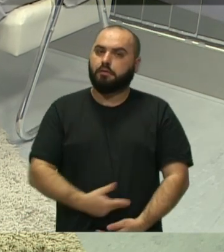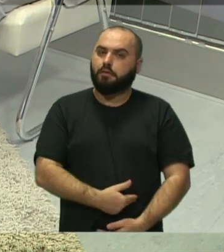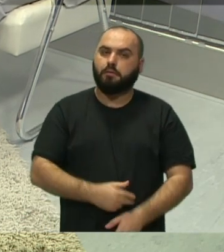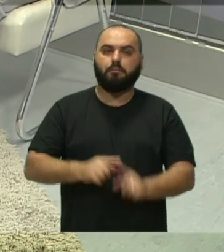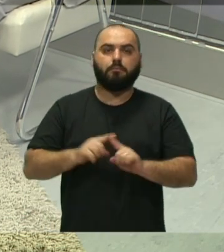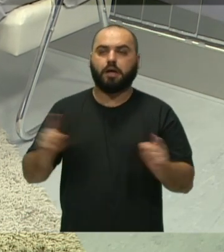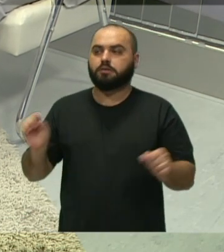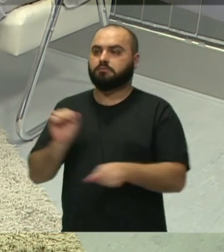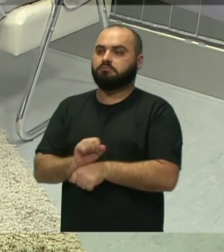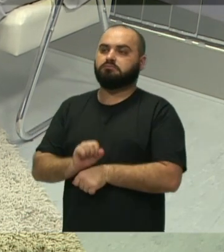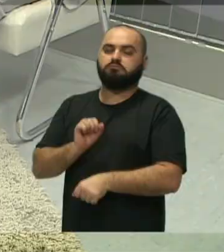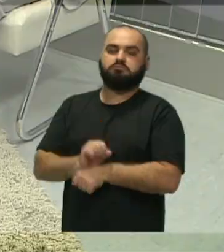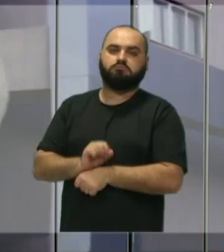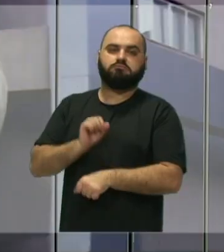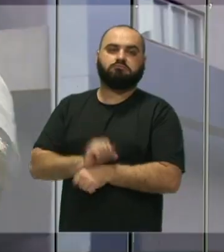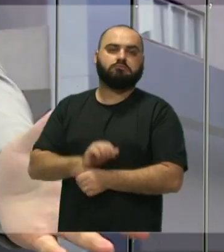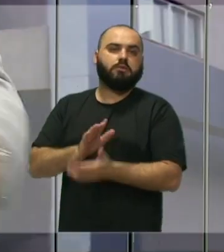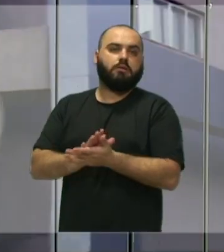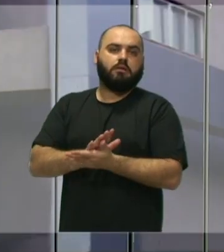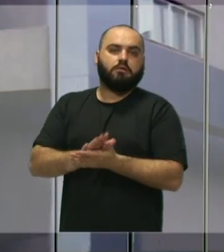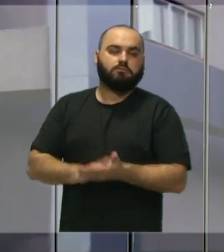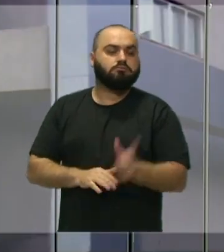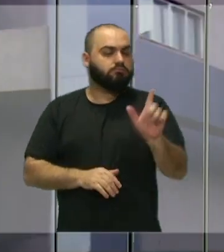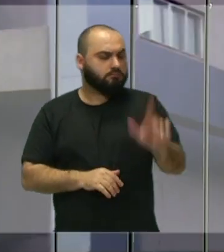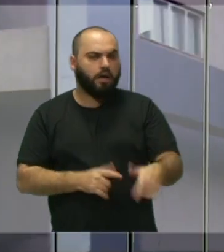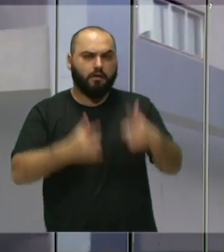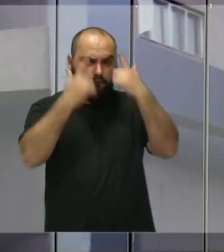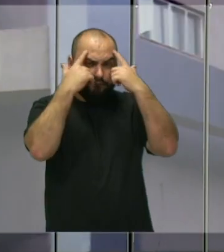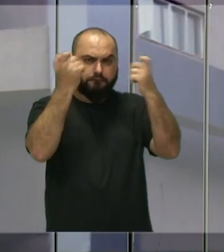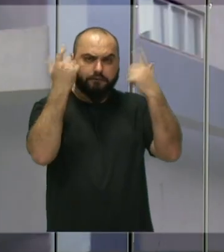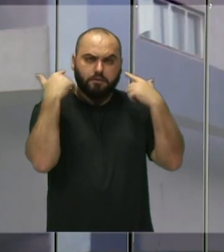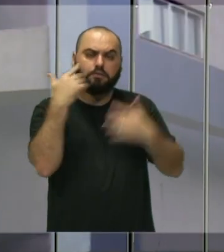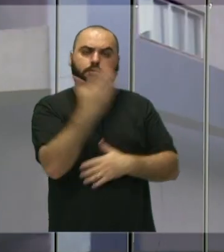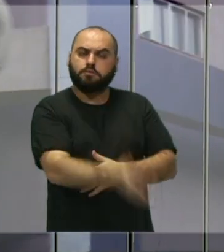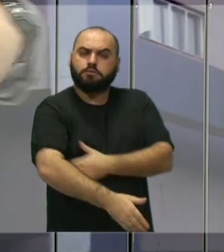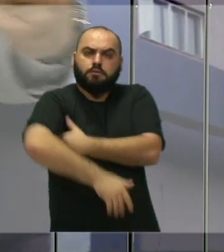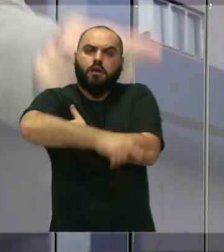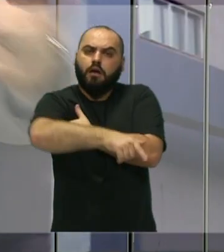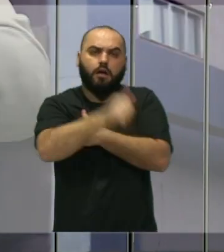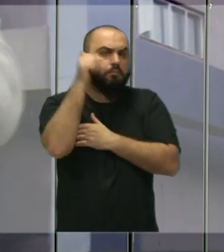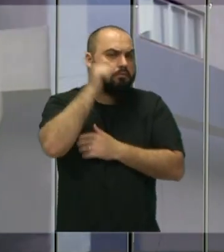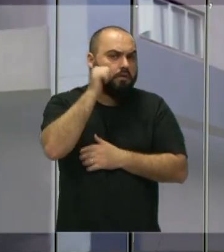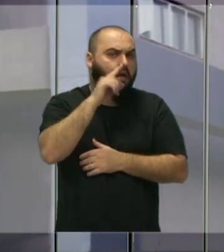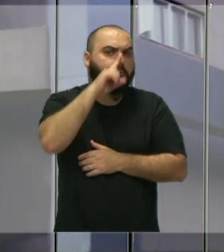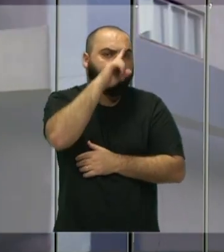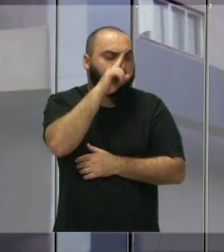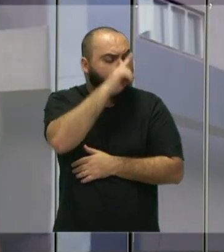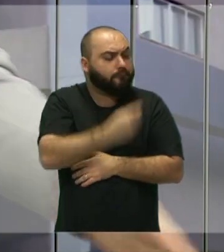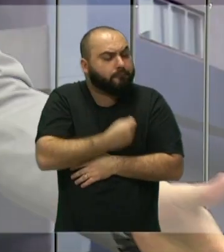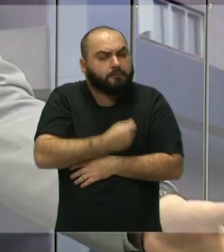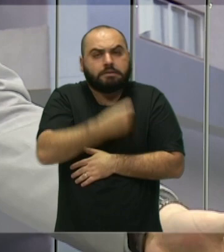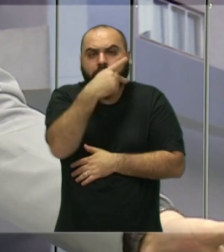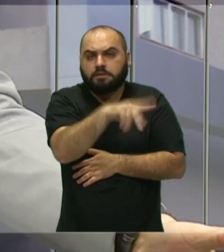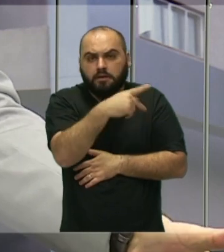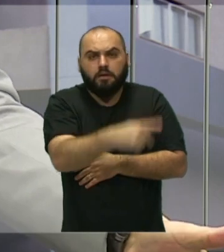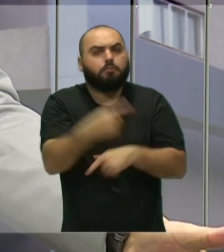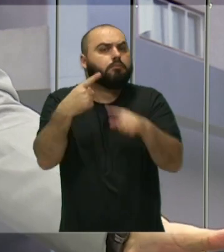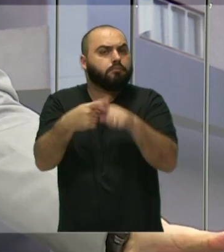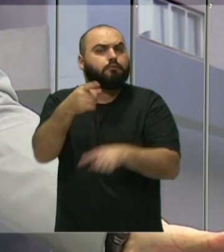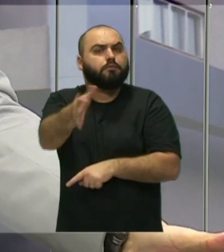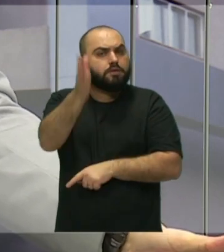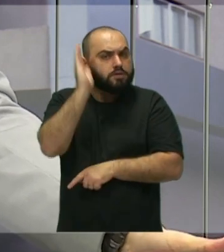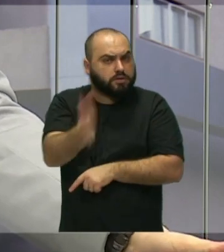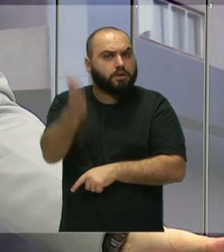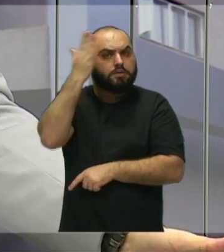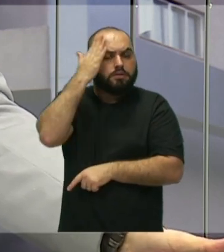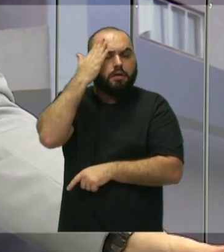não foi feita. Isso é uma violência obstétrica. Você está expondo aquela mulher a um risco, sendo que você já sabe o procedimento que deve